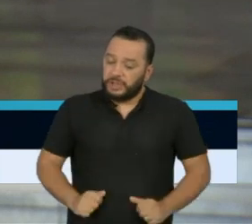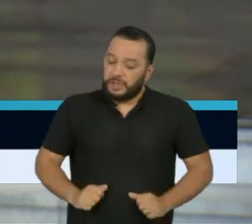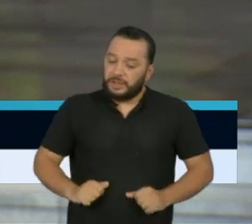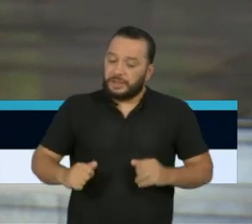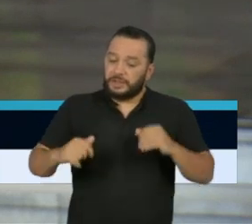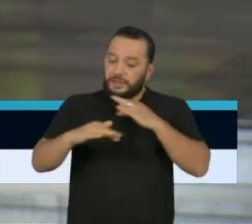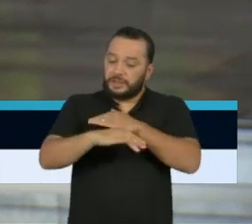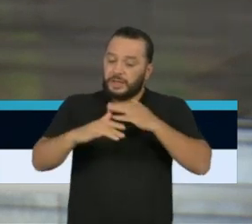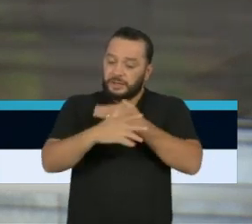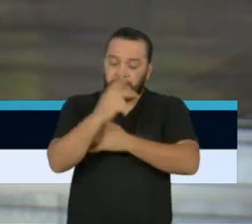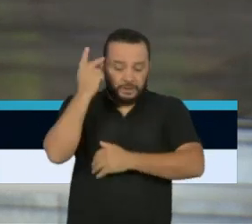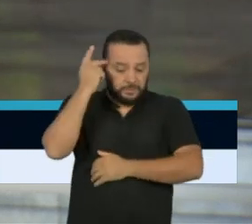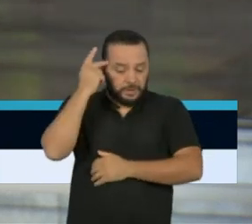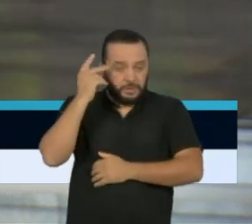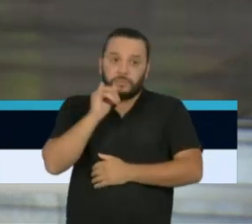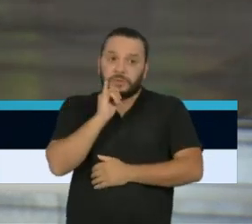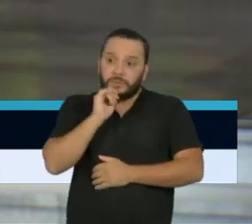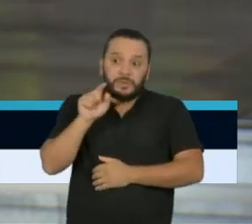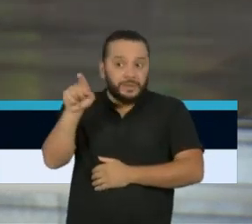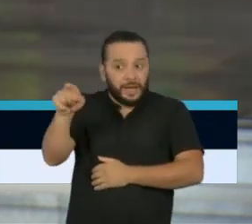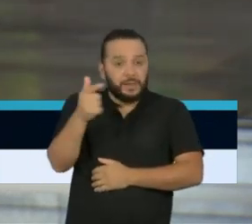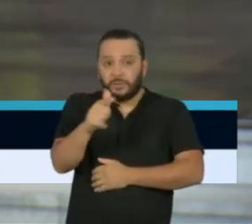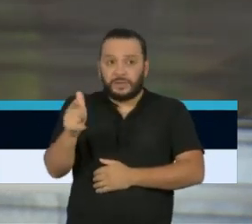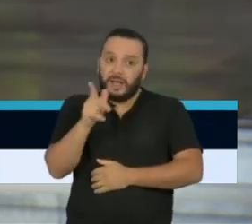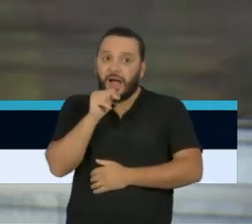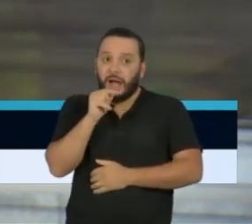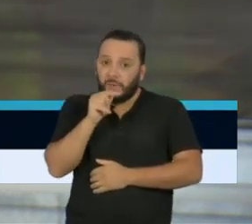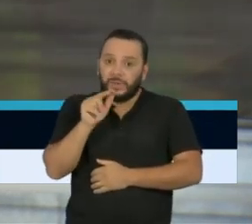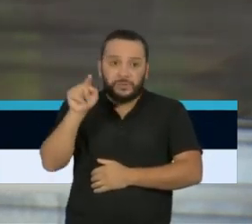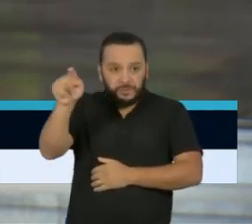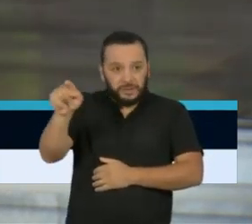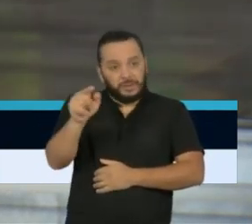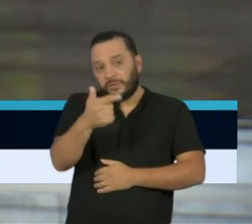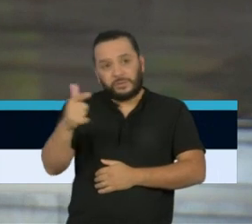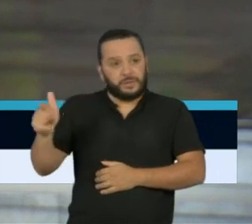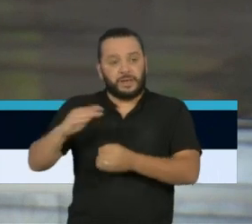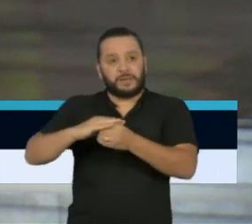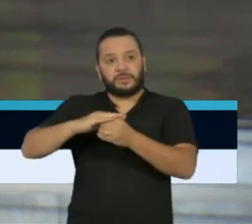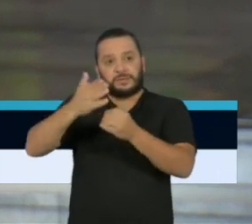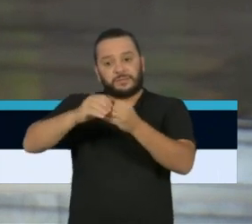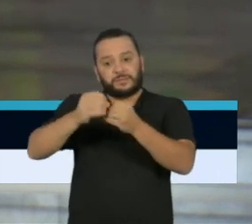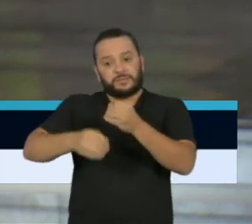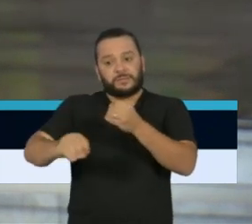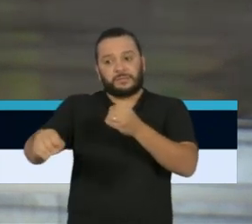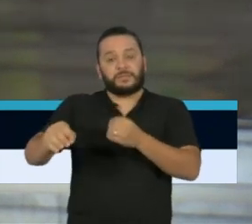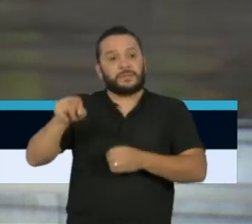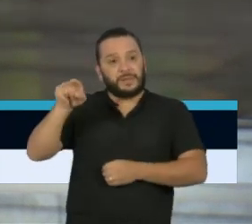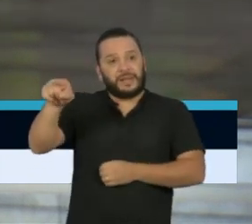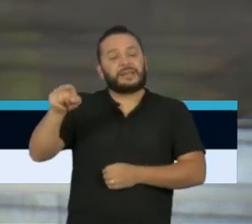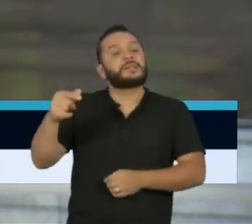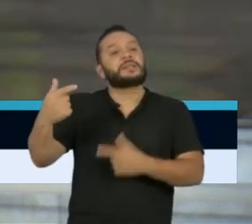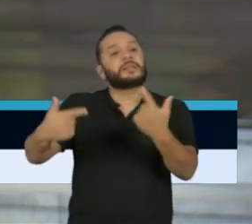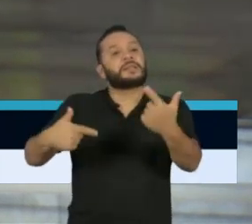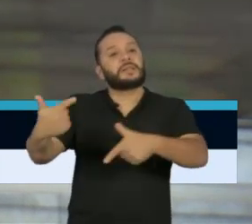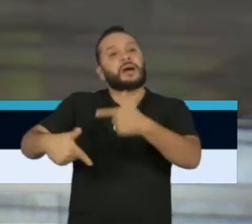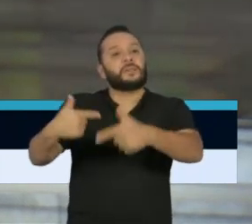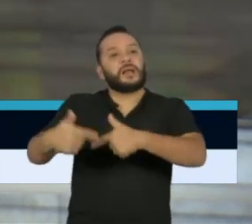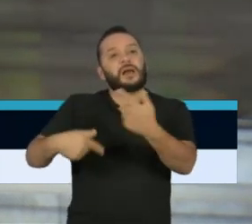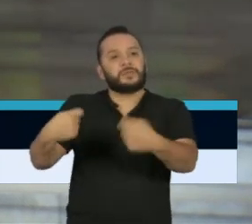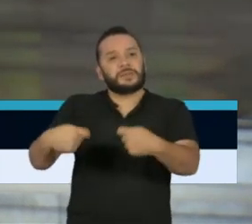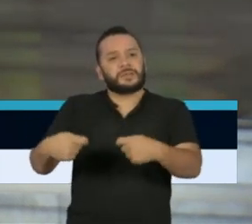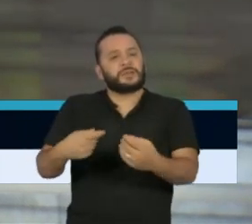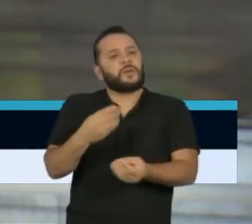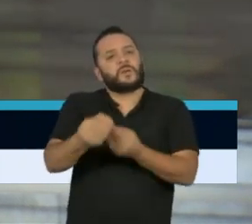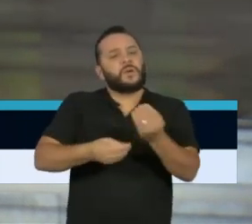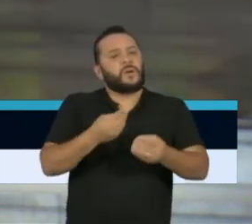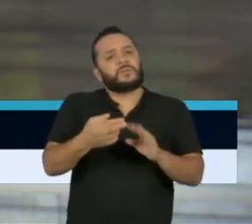diferente. Muita gente não tem acesso à água, como o senhor falou de saneamento. Falar em isolamento social também, é muita gente que tem que trabalhar. Como garantir que haja um protocolo